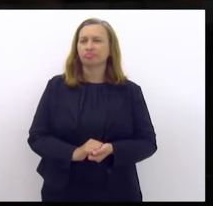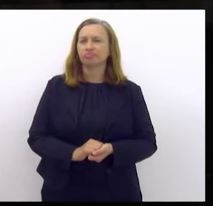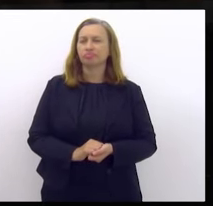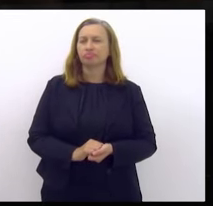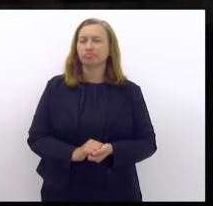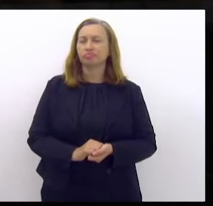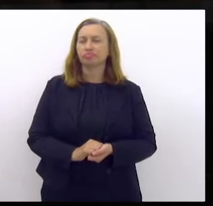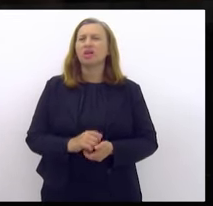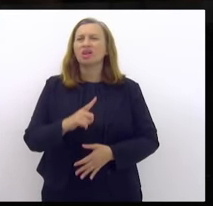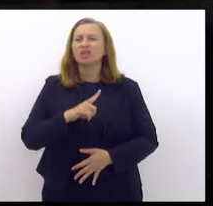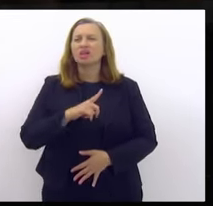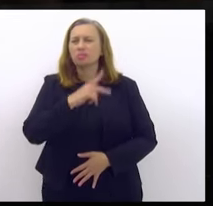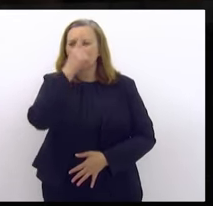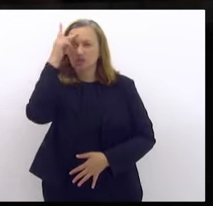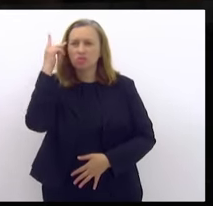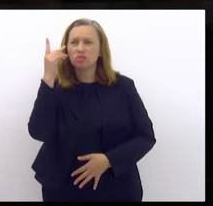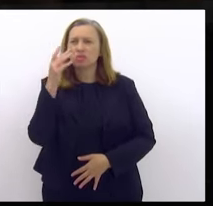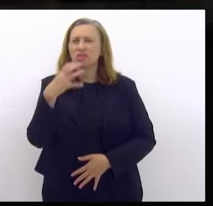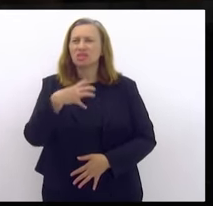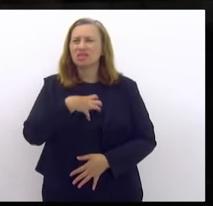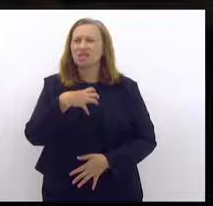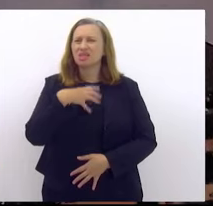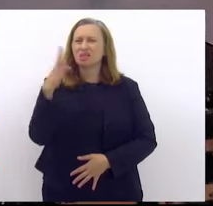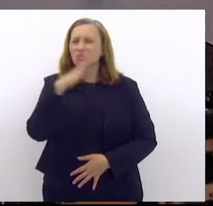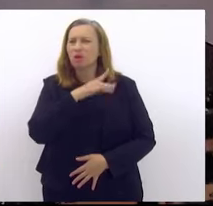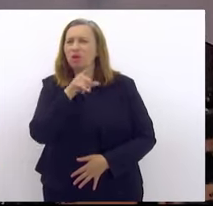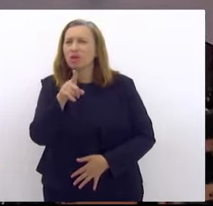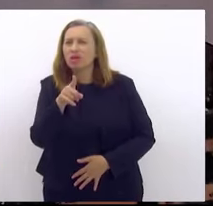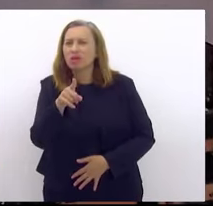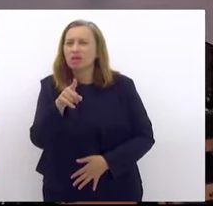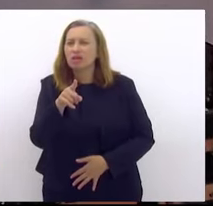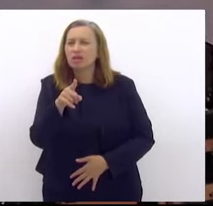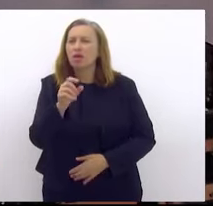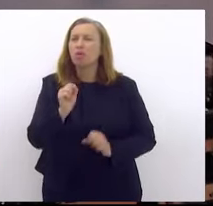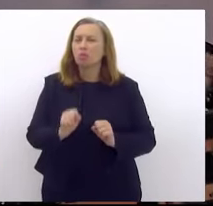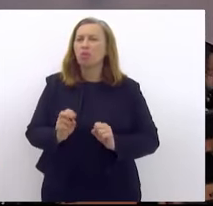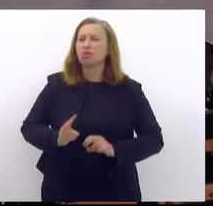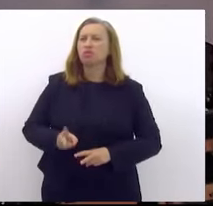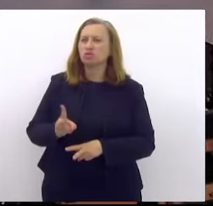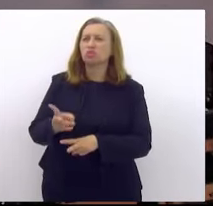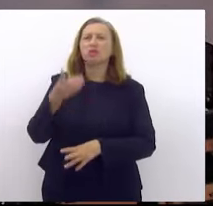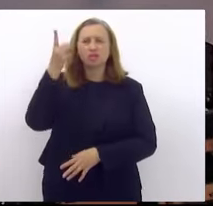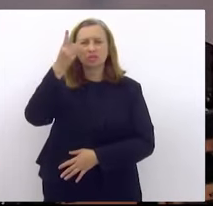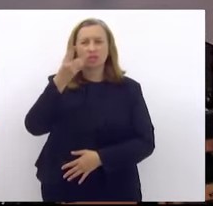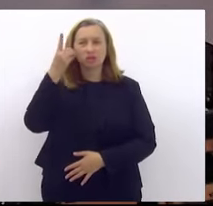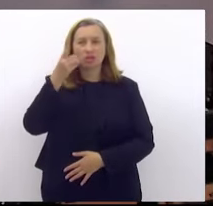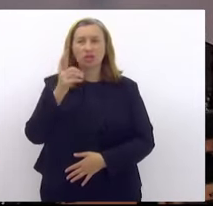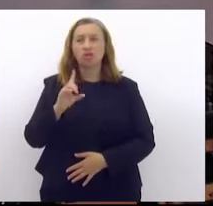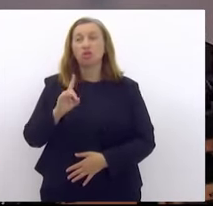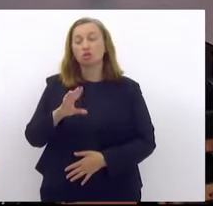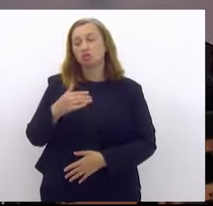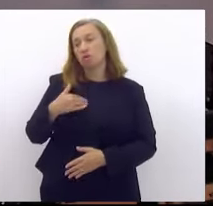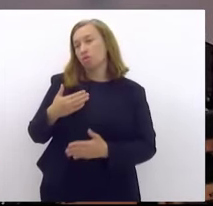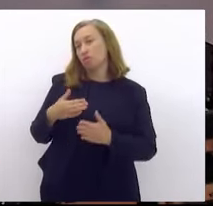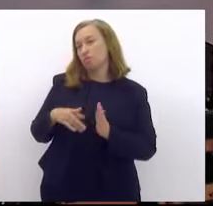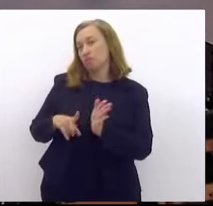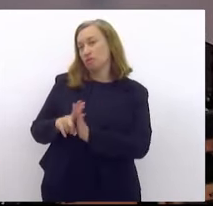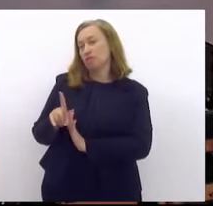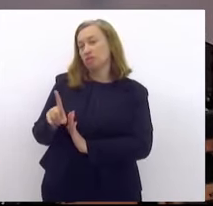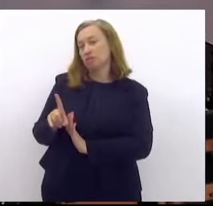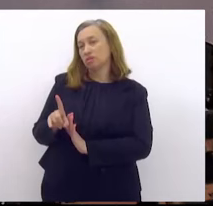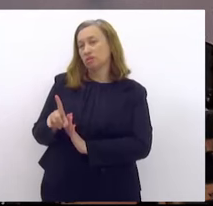Tem alguém passando mal aí? Não, deputado, pode continuar, deputado Luiz Paulo. Não, é só perguntar. Eles estão tirando sua foto